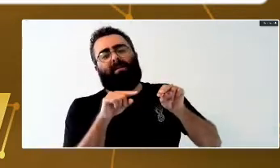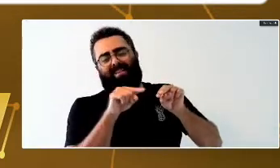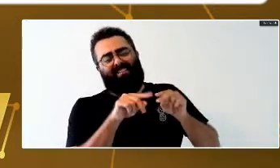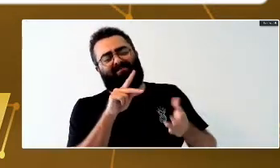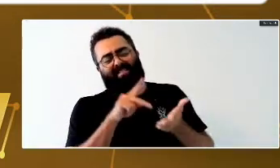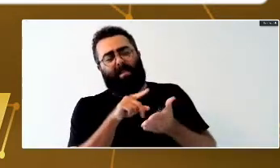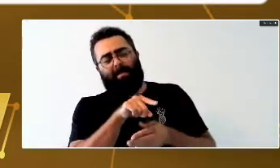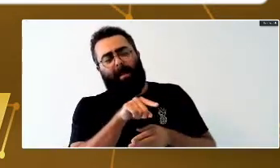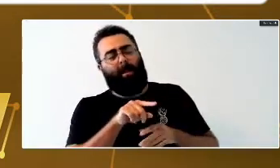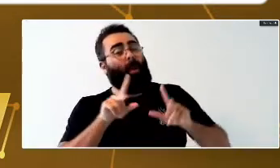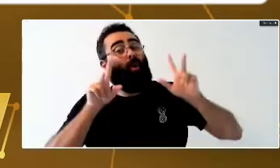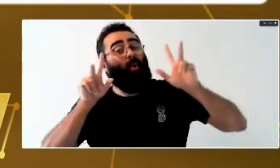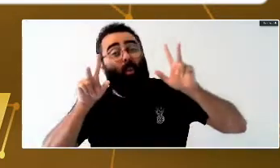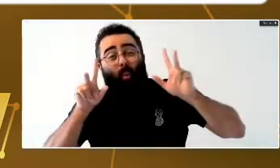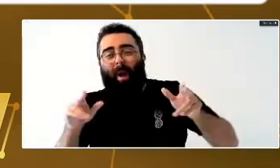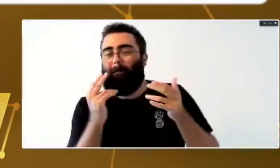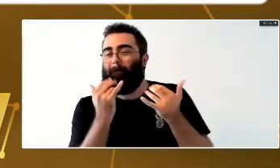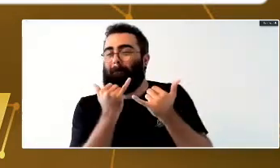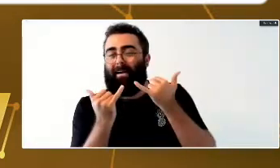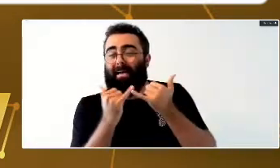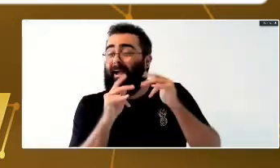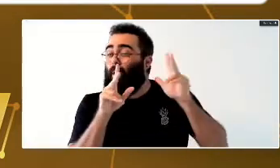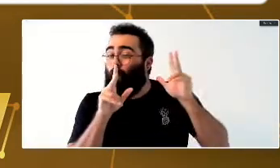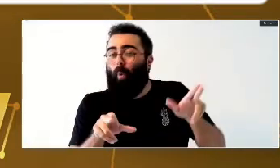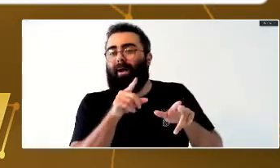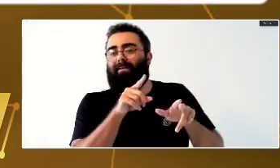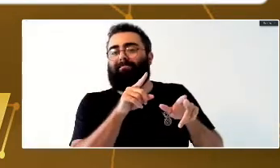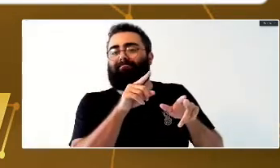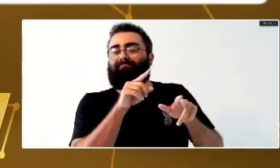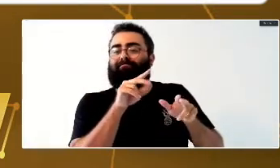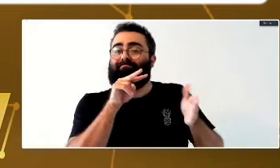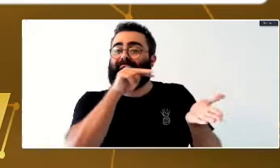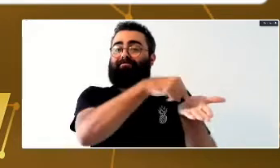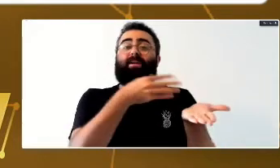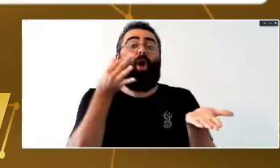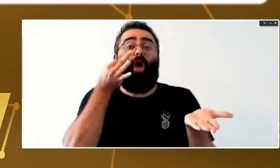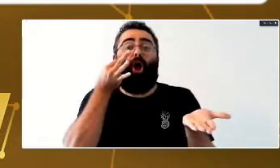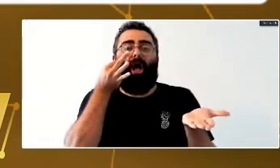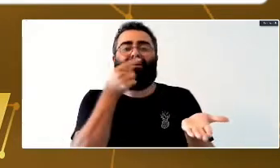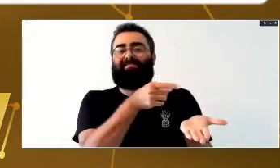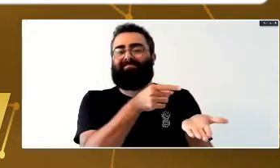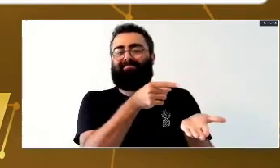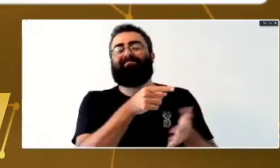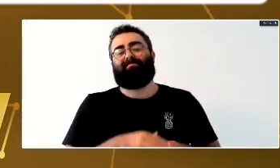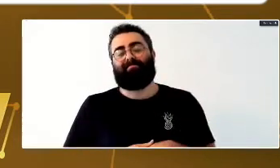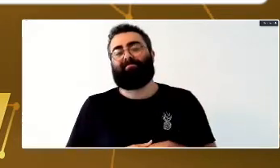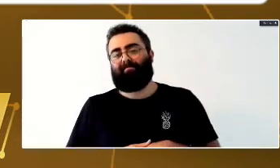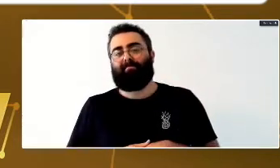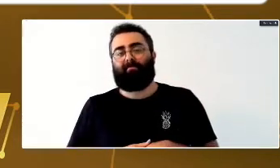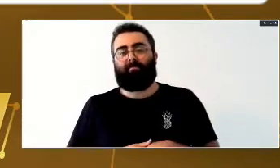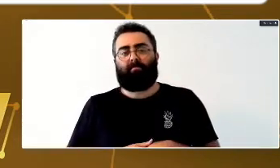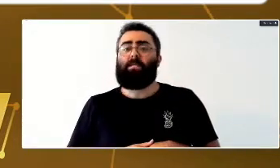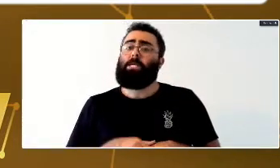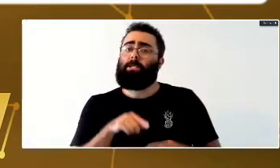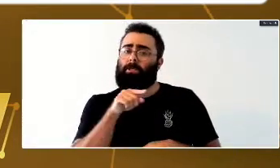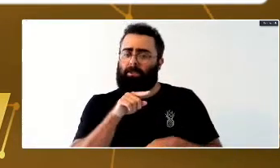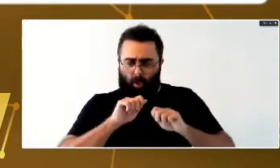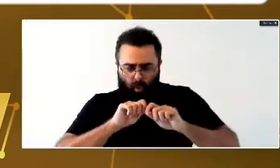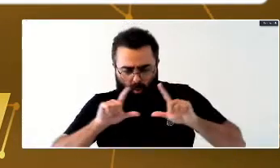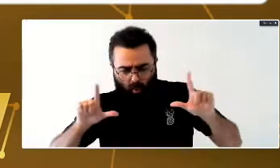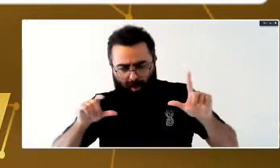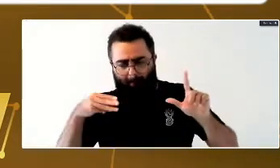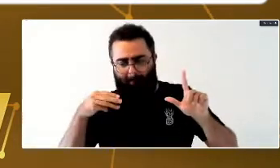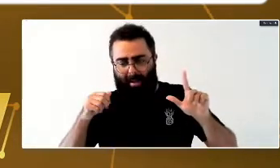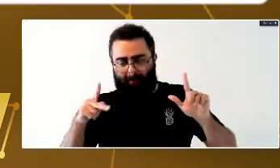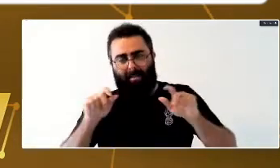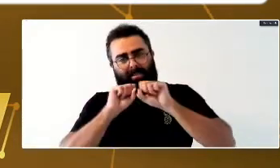a realidade mais próxima possível de campo. Então, ela traz uma forma de compreensão de